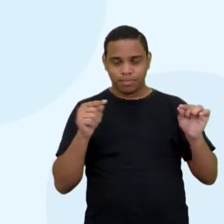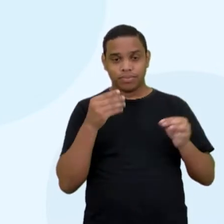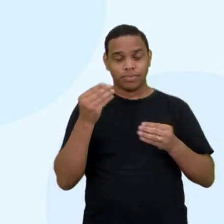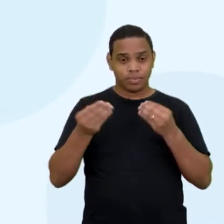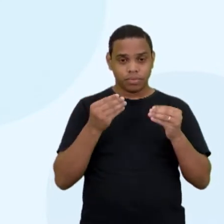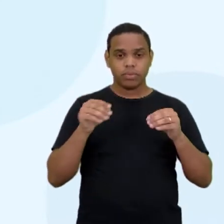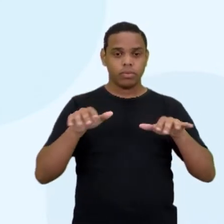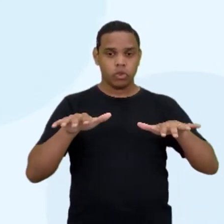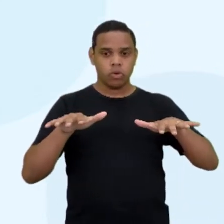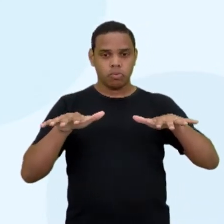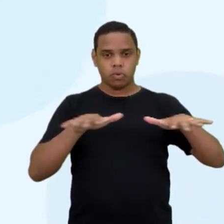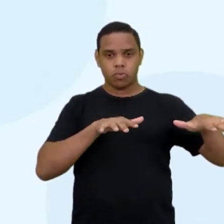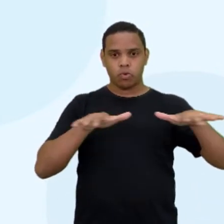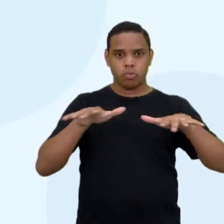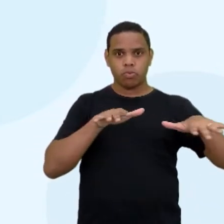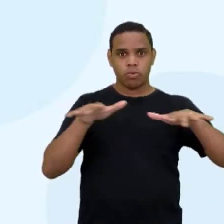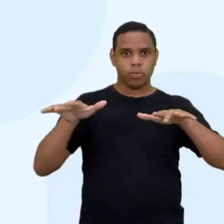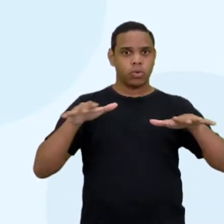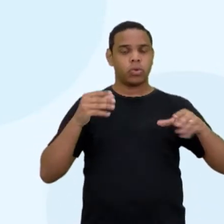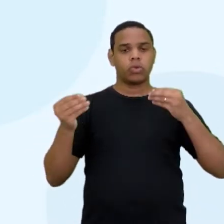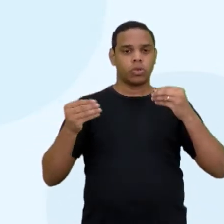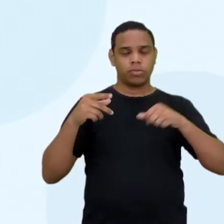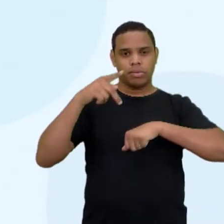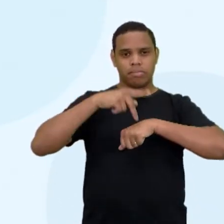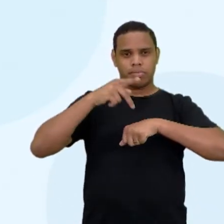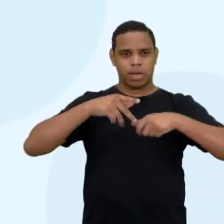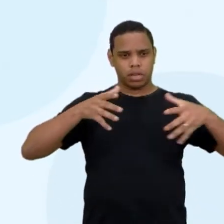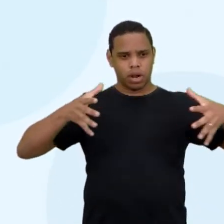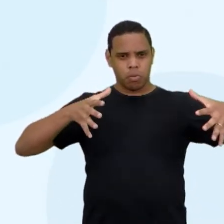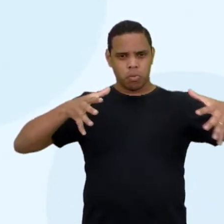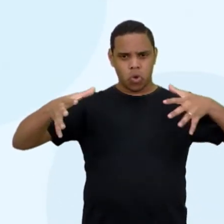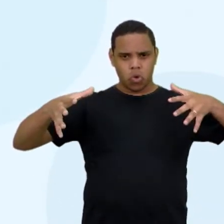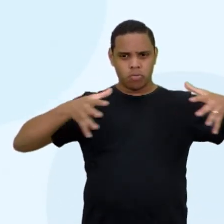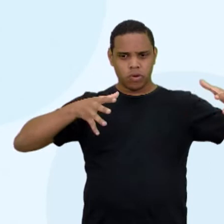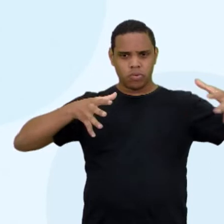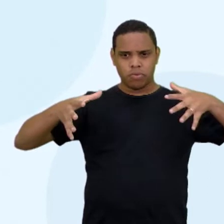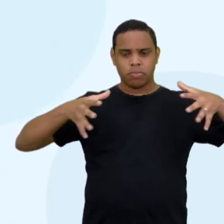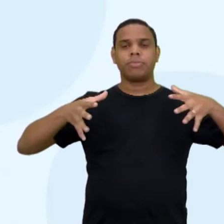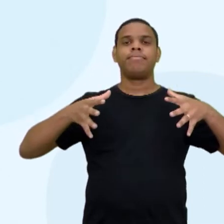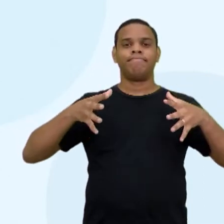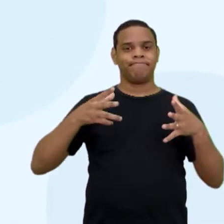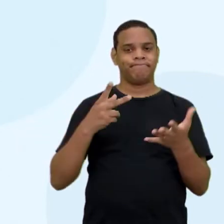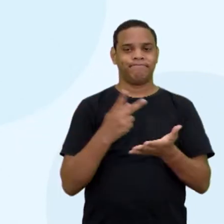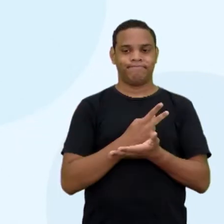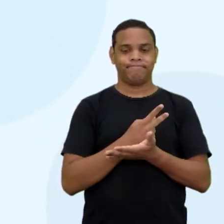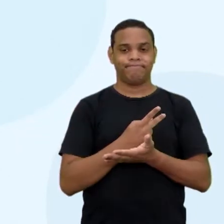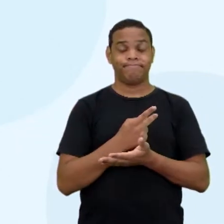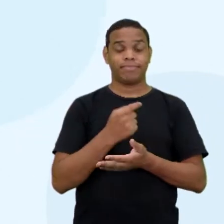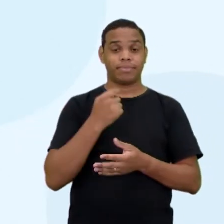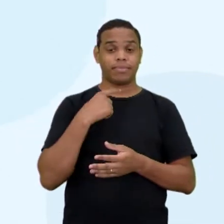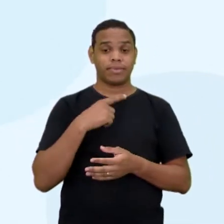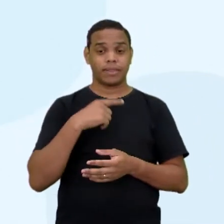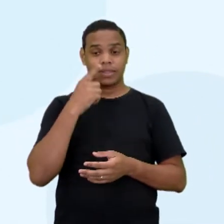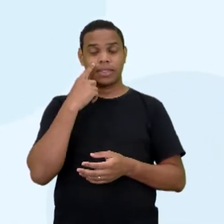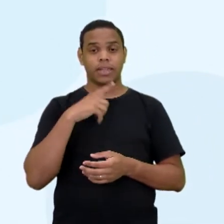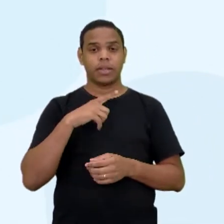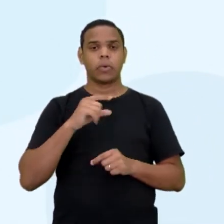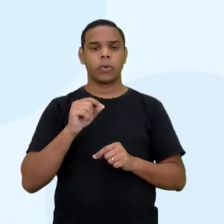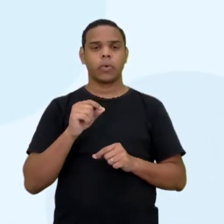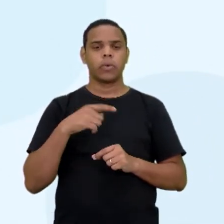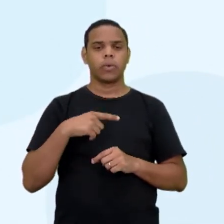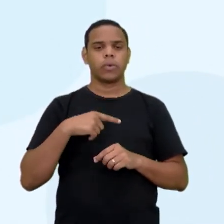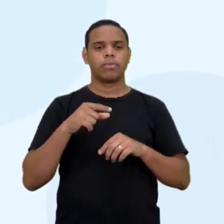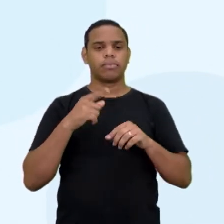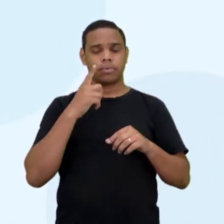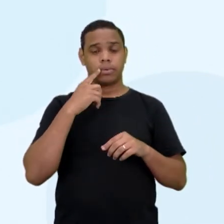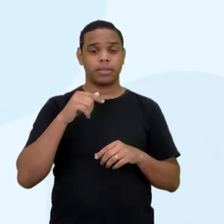as placas, né, estavam se movimentando, né? E isso aí acabou formando essa intensidade aí de uma